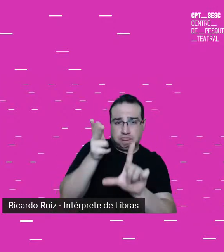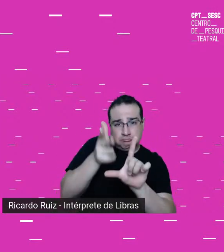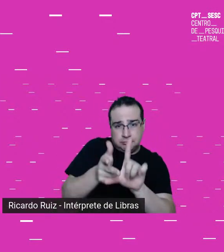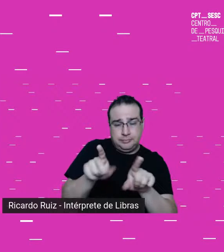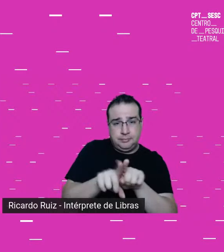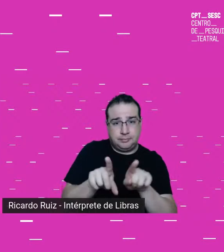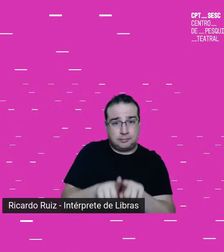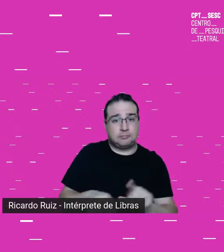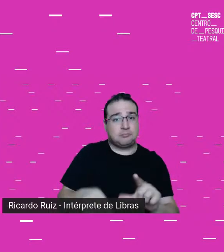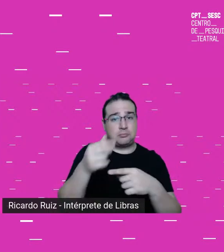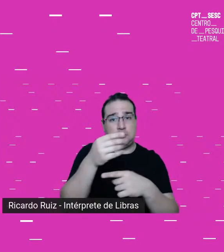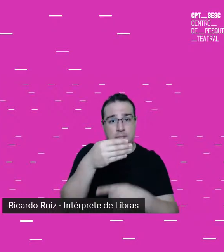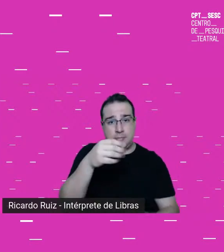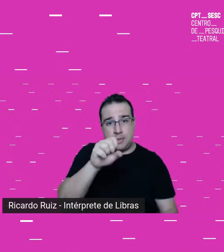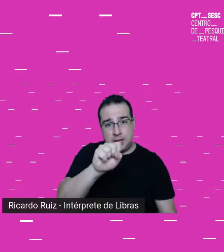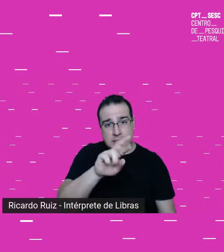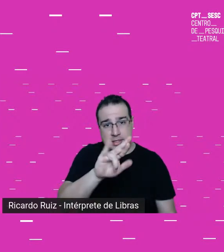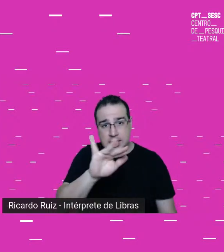séries e